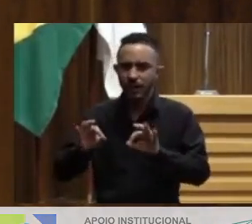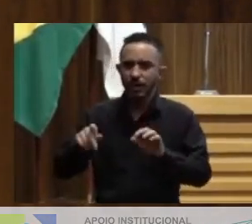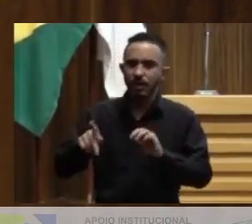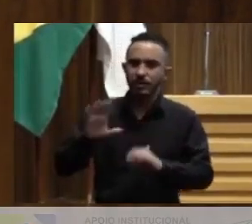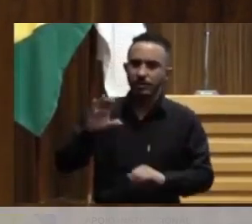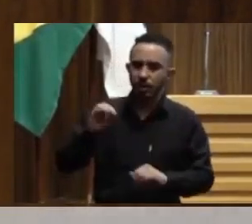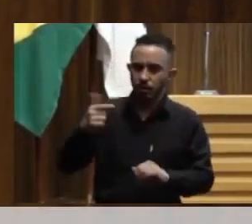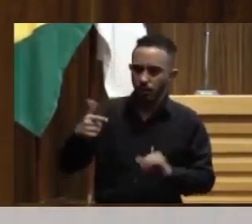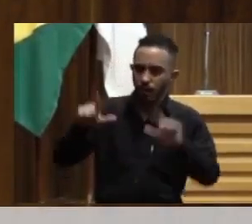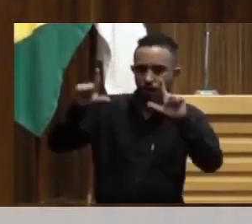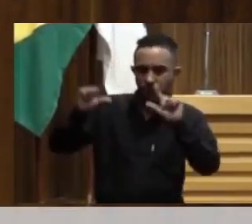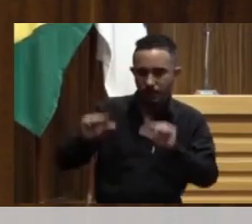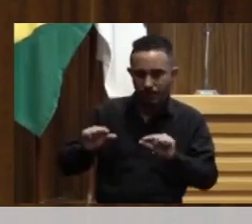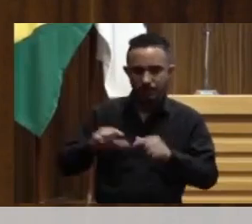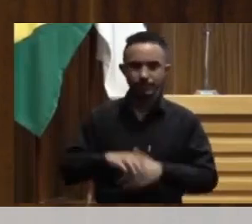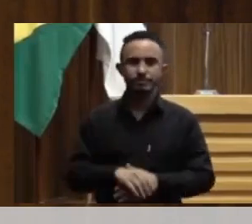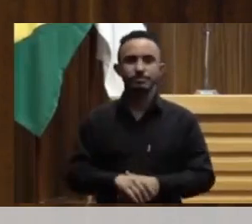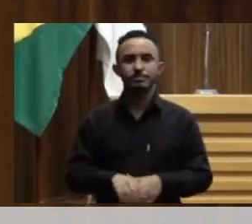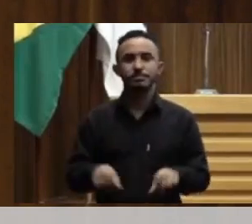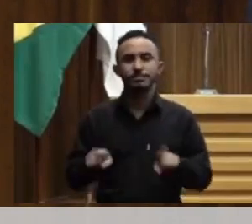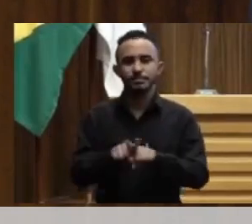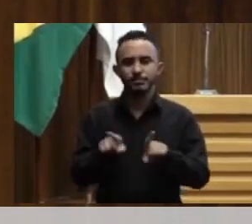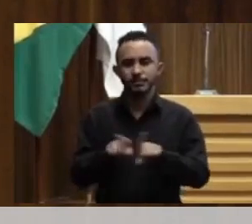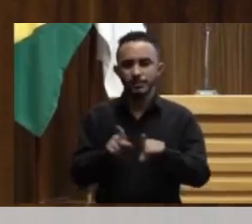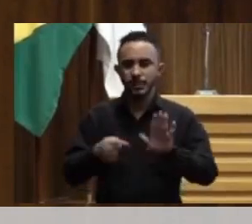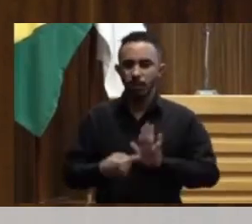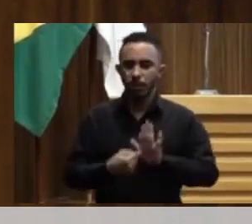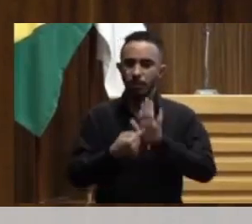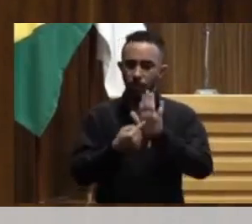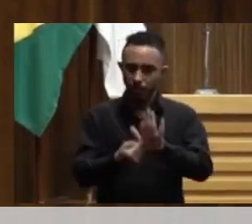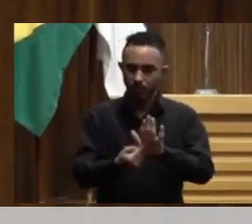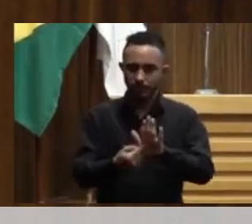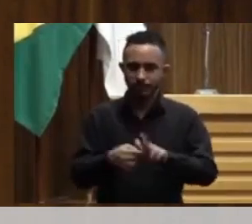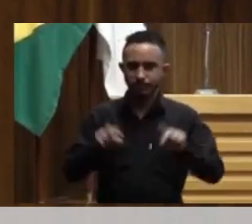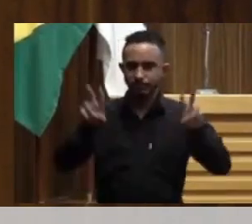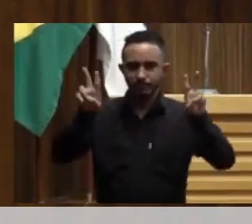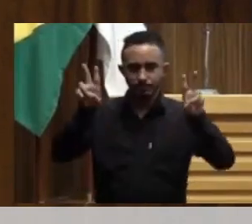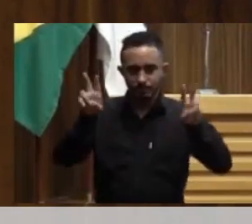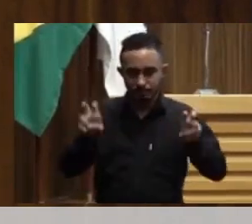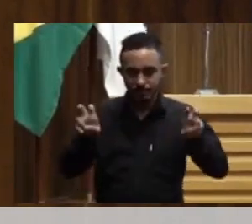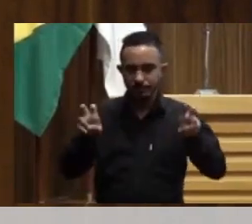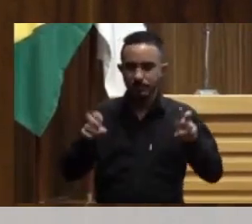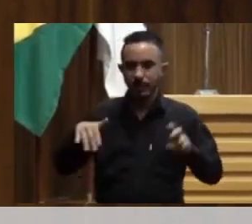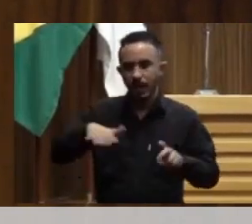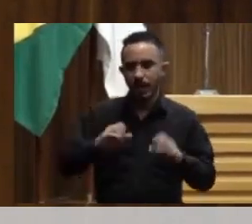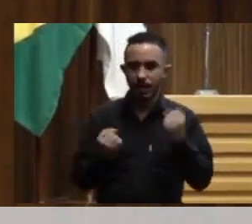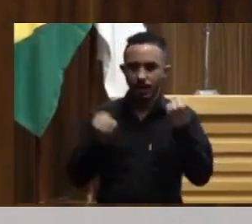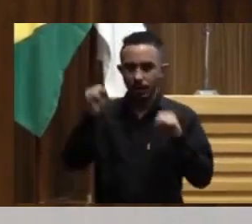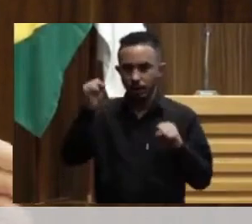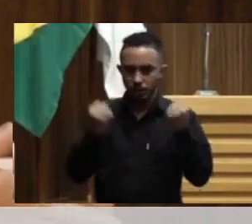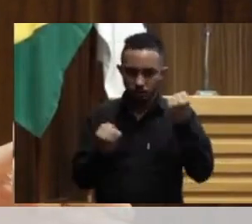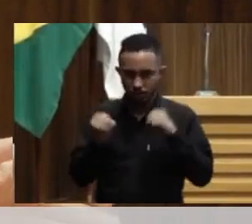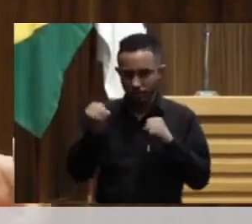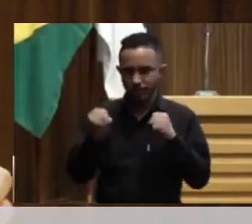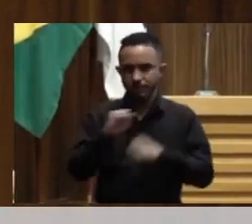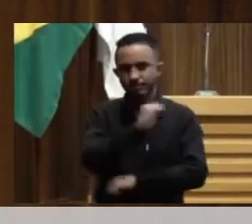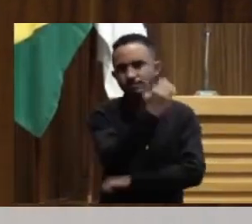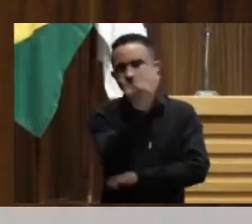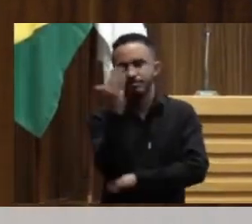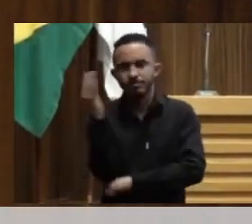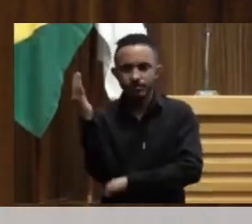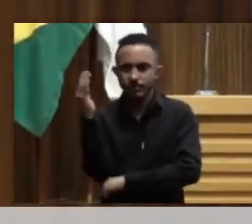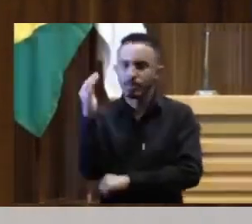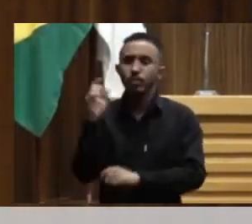descarbonização. Destacaria também, na questão da indústria verde, o trabalho